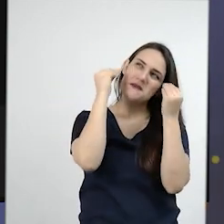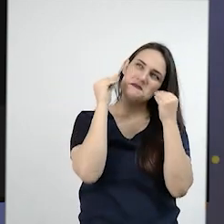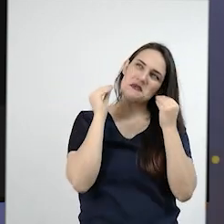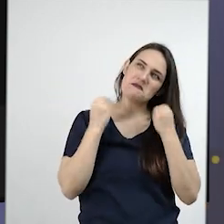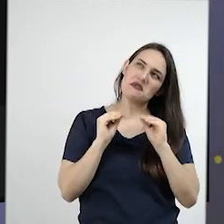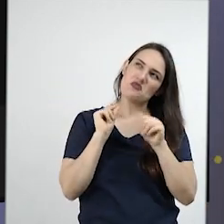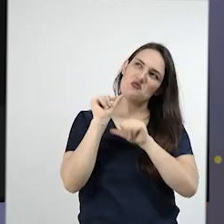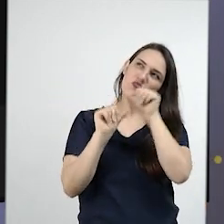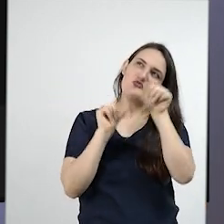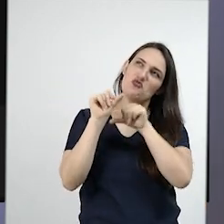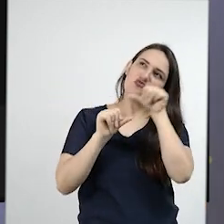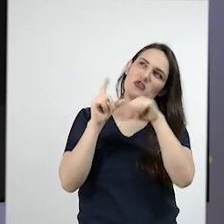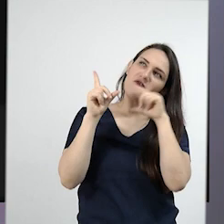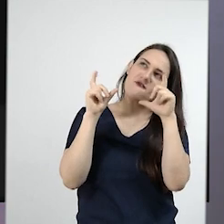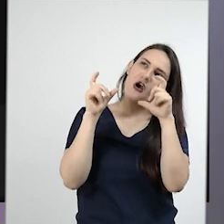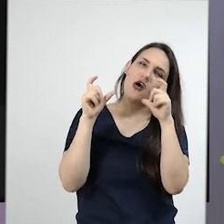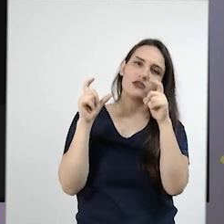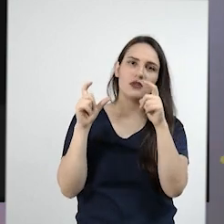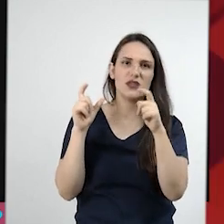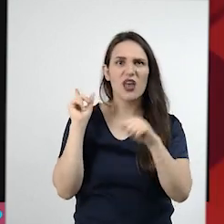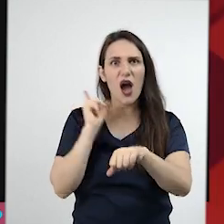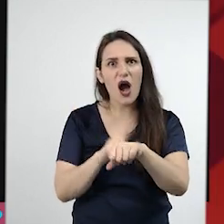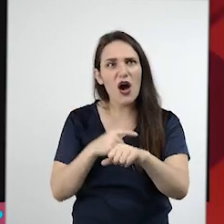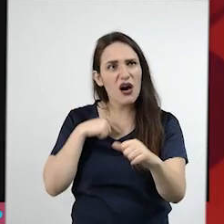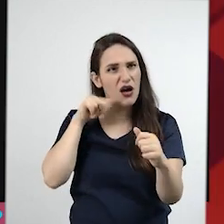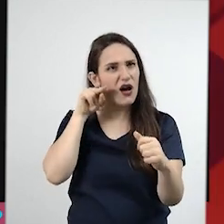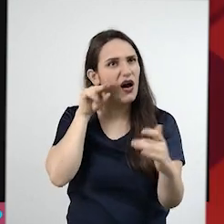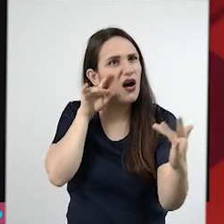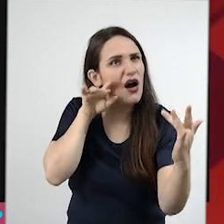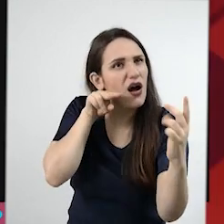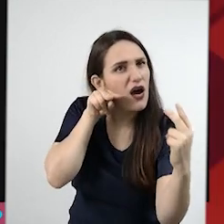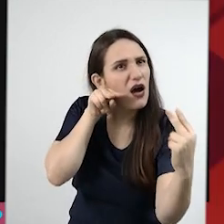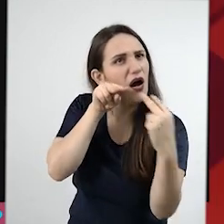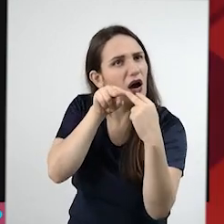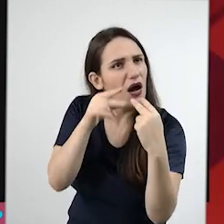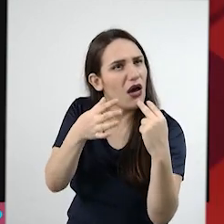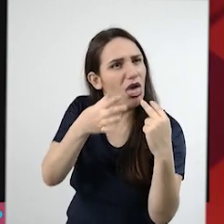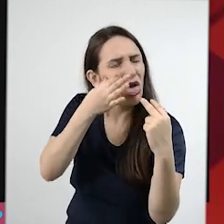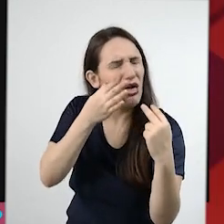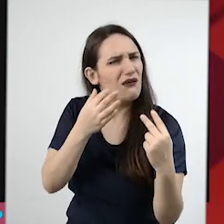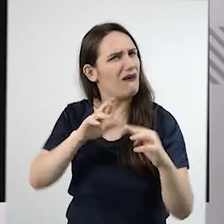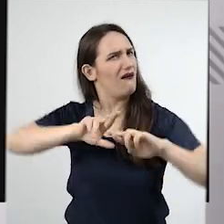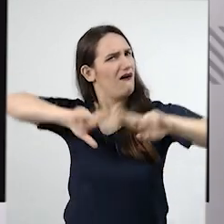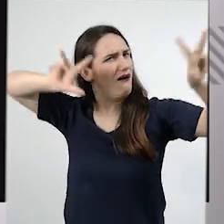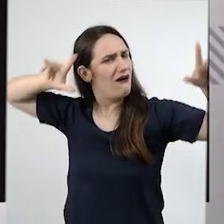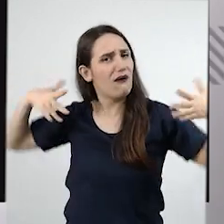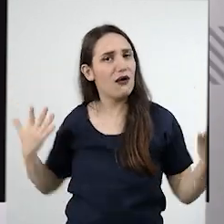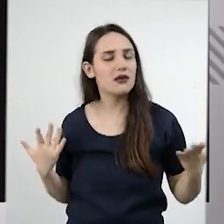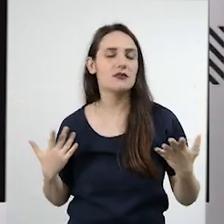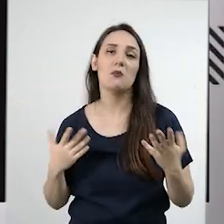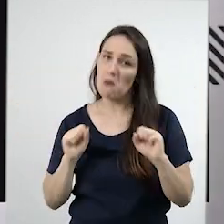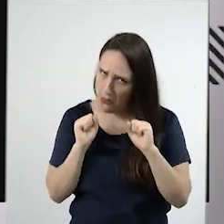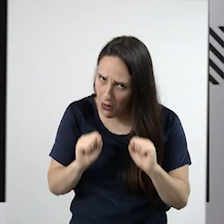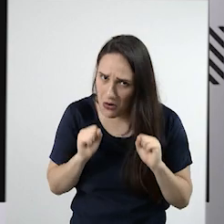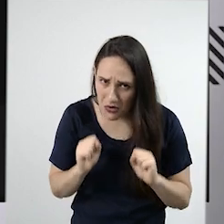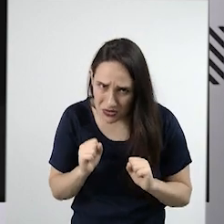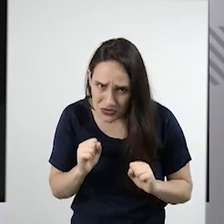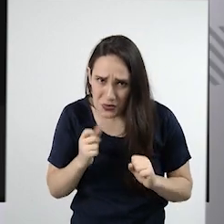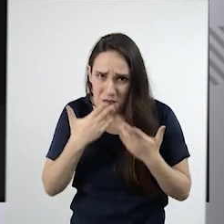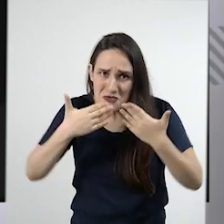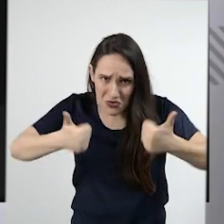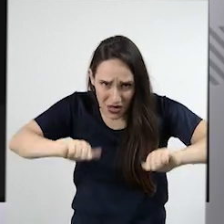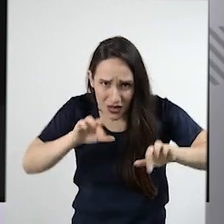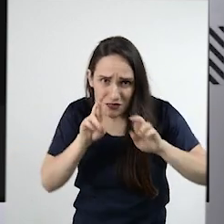filtro. Será que isso também vai expor uma certa fragilidade nesse tipo de relacionamento, Fernanda?